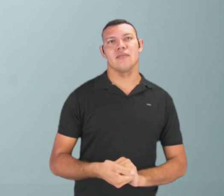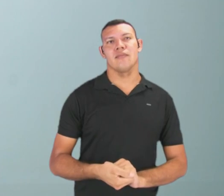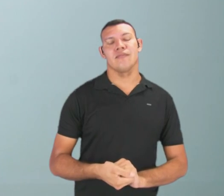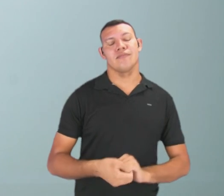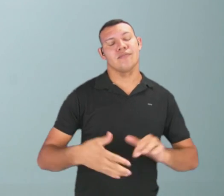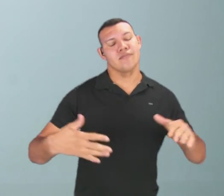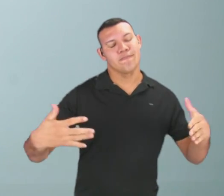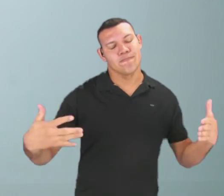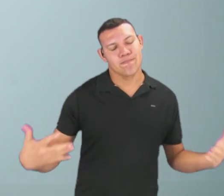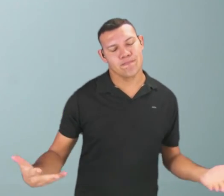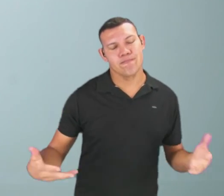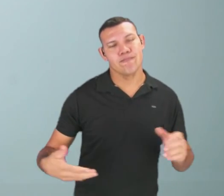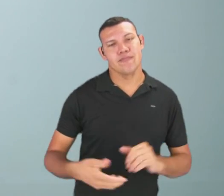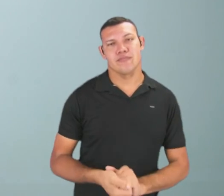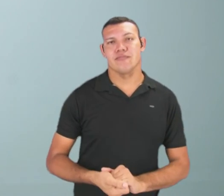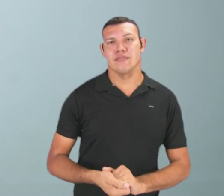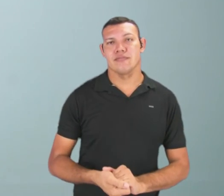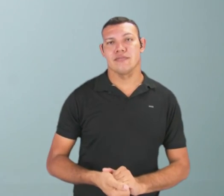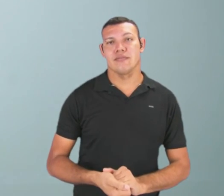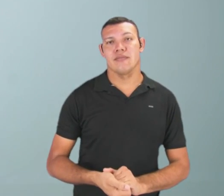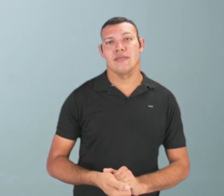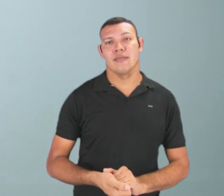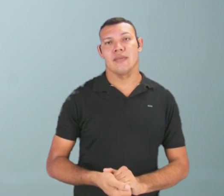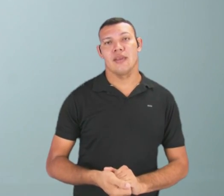No mais, pessoal, é só.